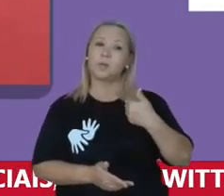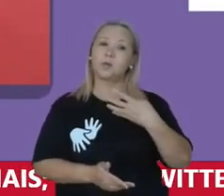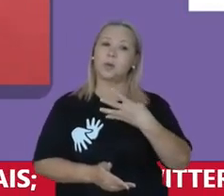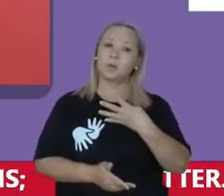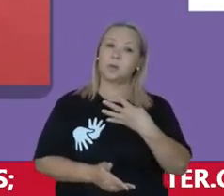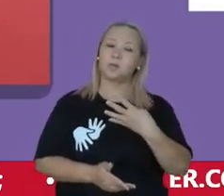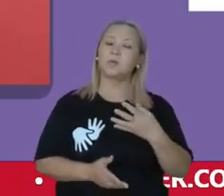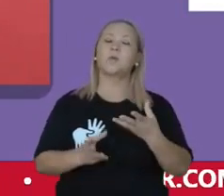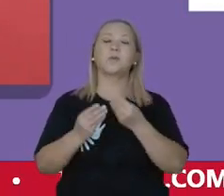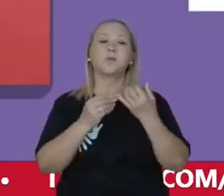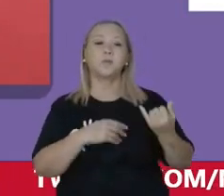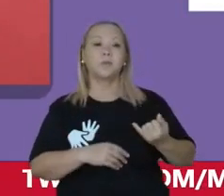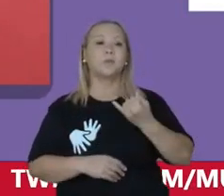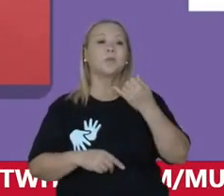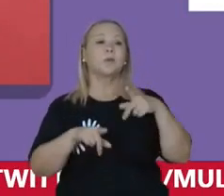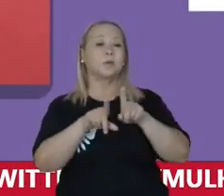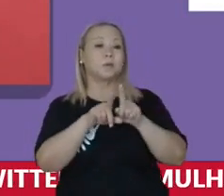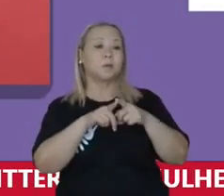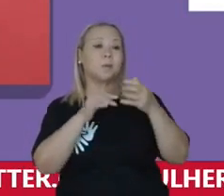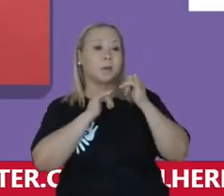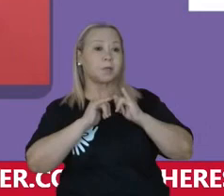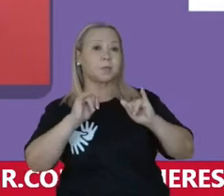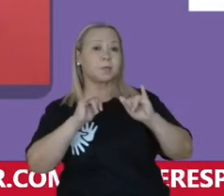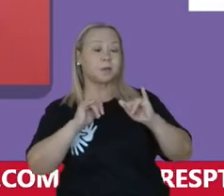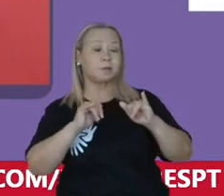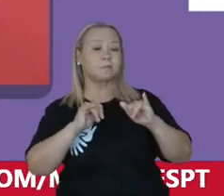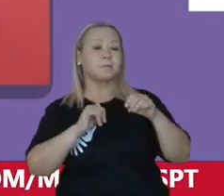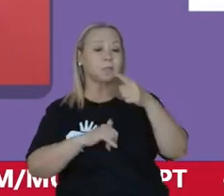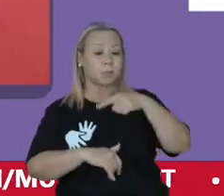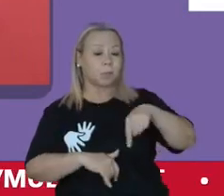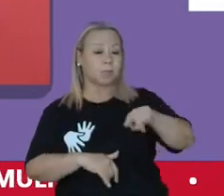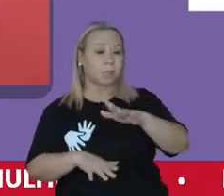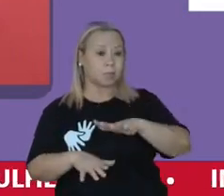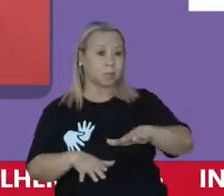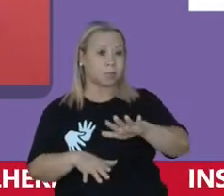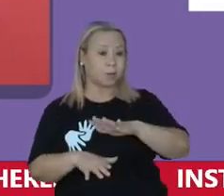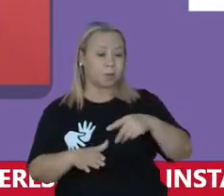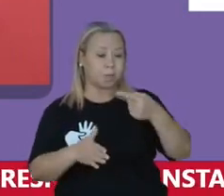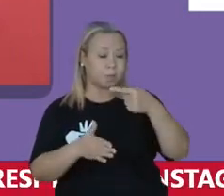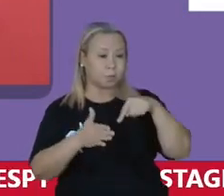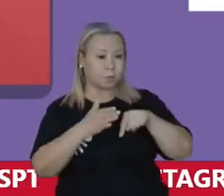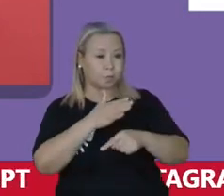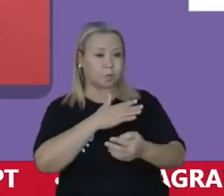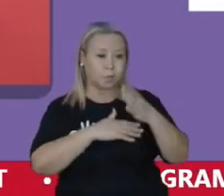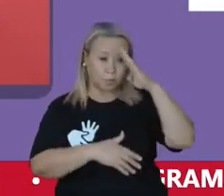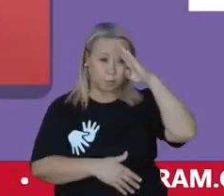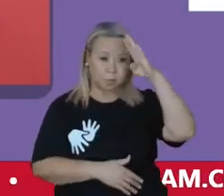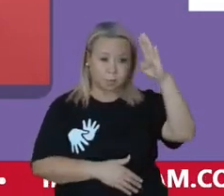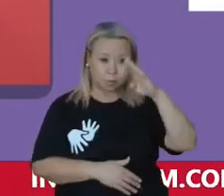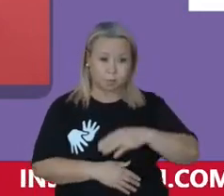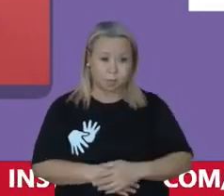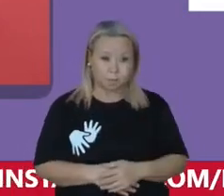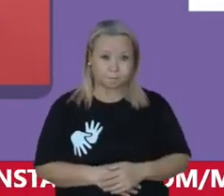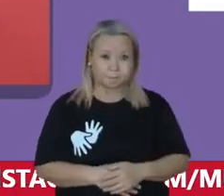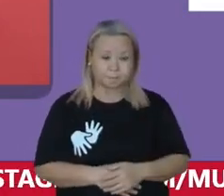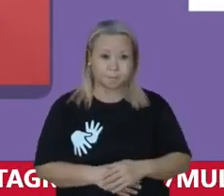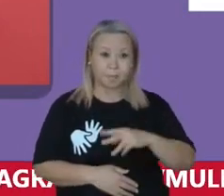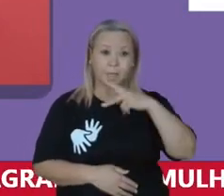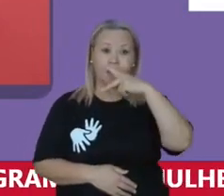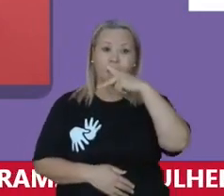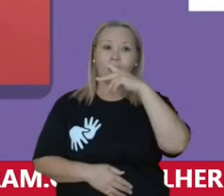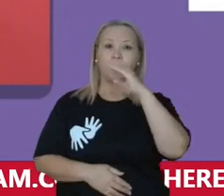importante também dizer que neste ambiente foi fundamental a